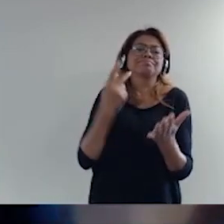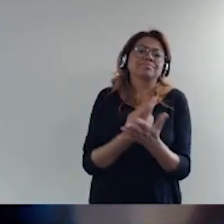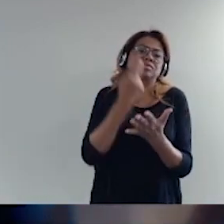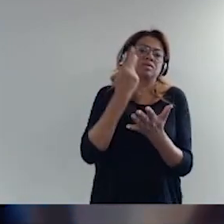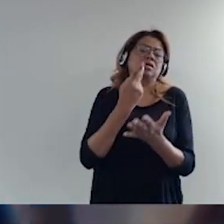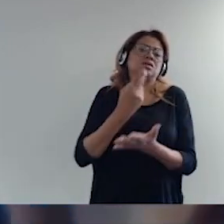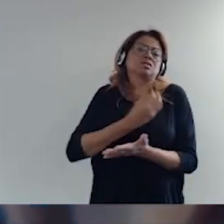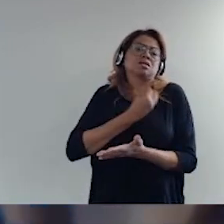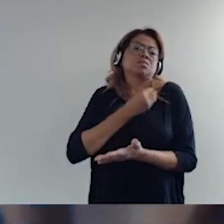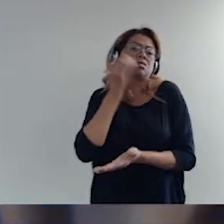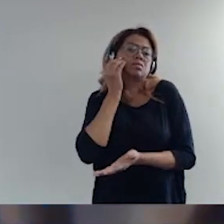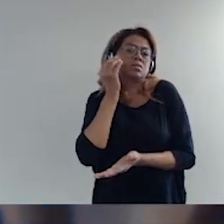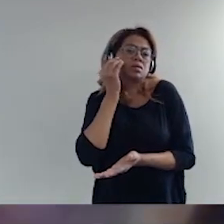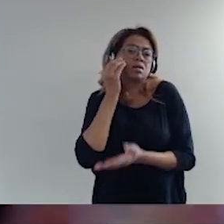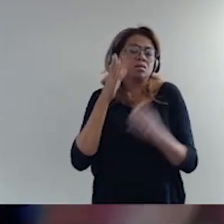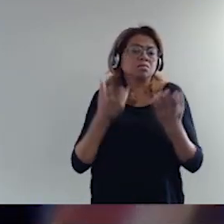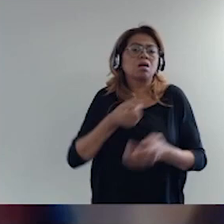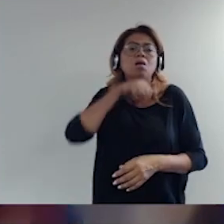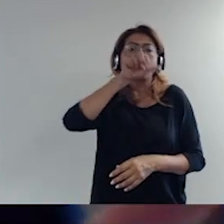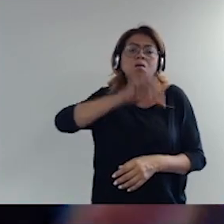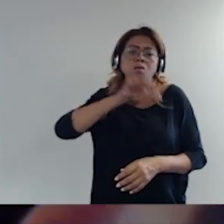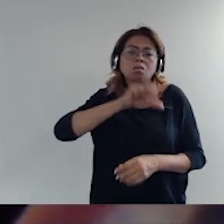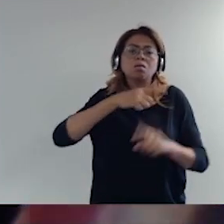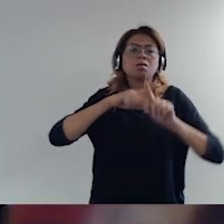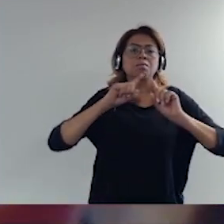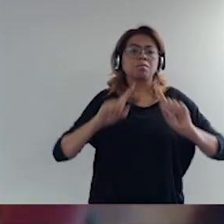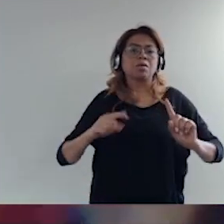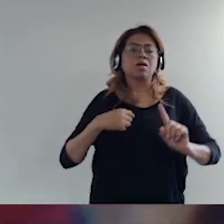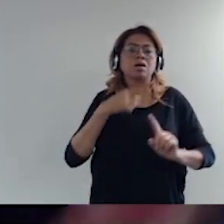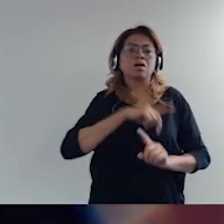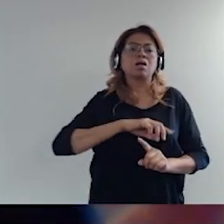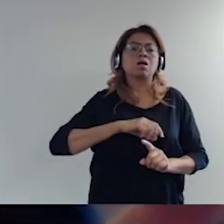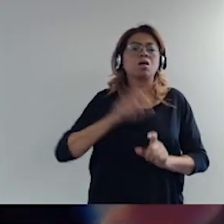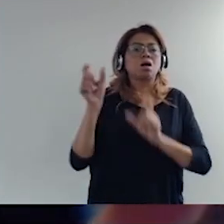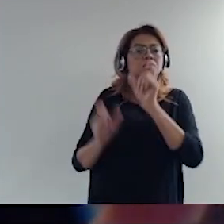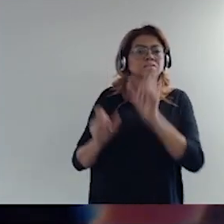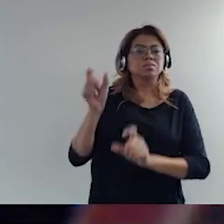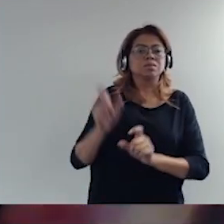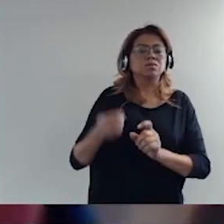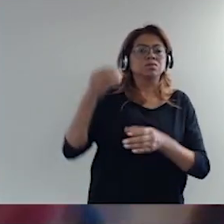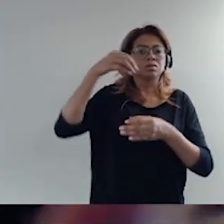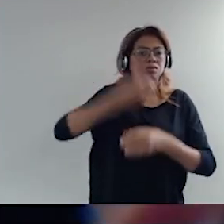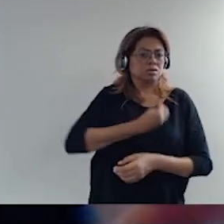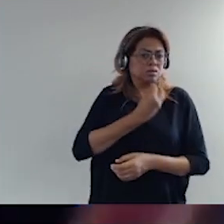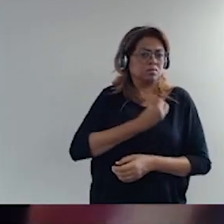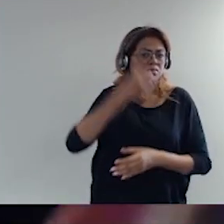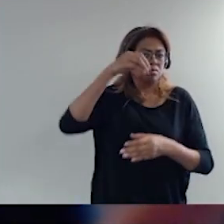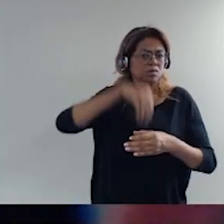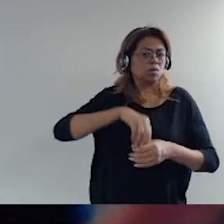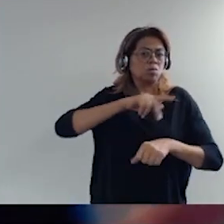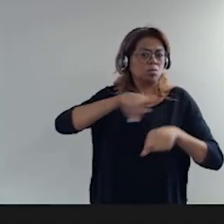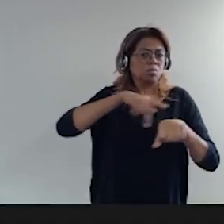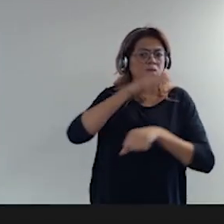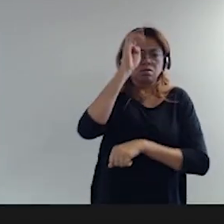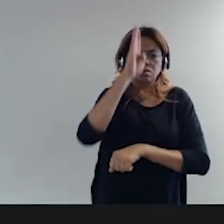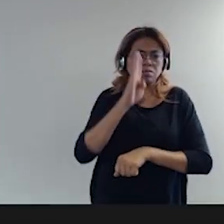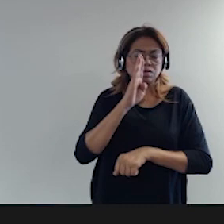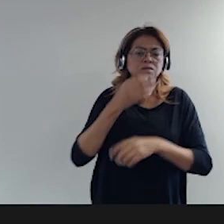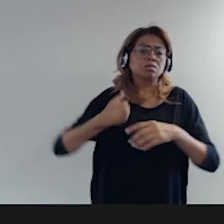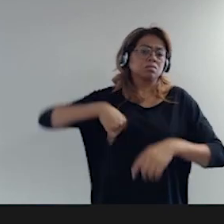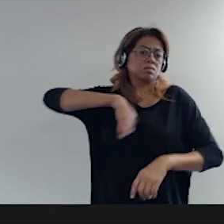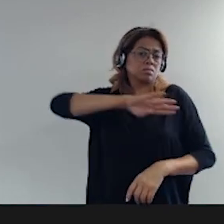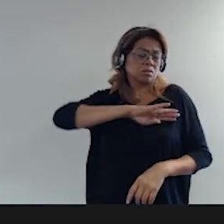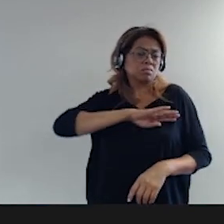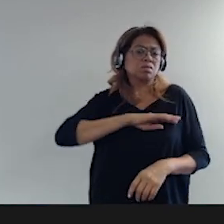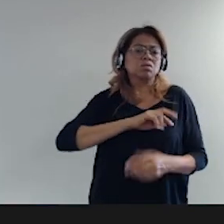injustas para com os cidadãos brasileiros, na medida em que o Brasil é um país continental e com diferentes, né,